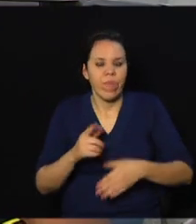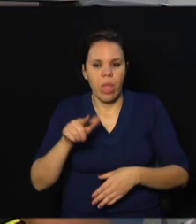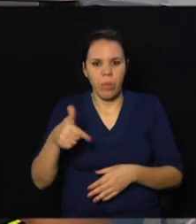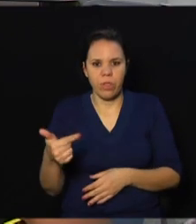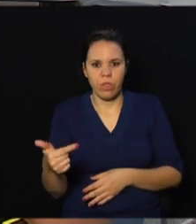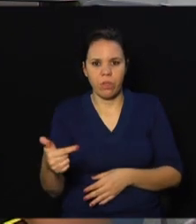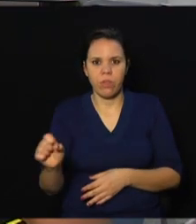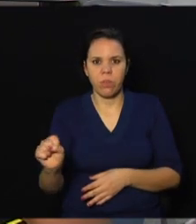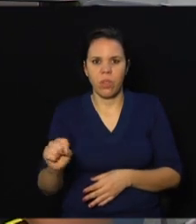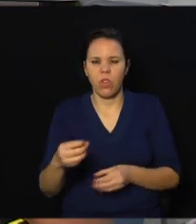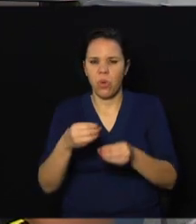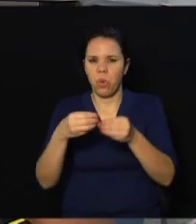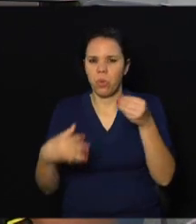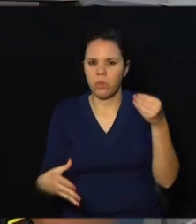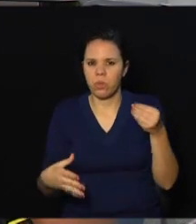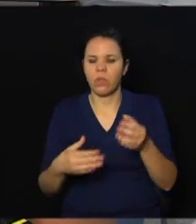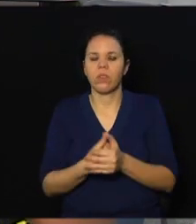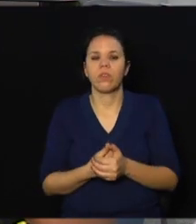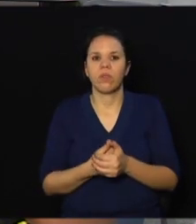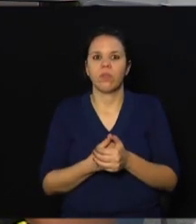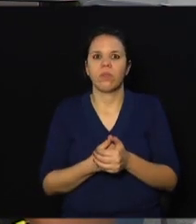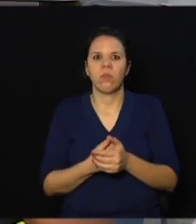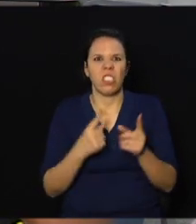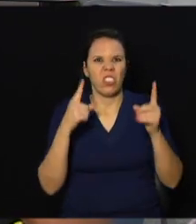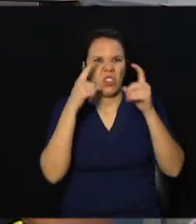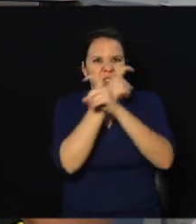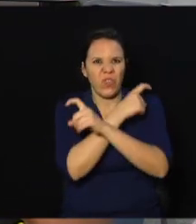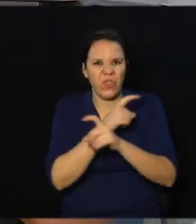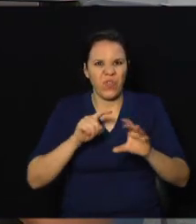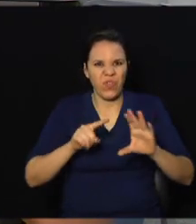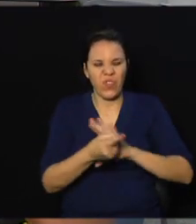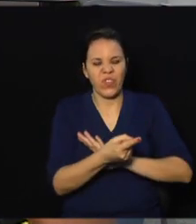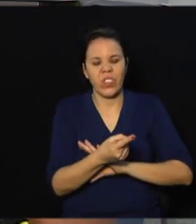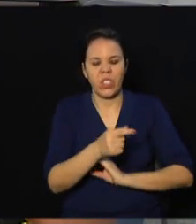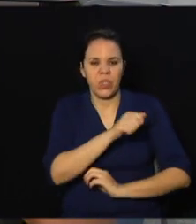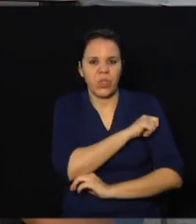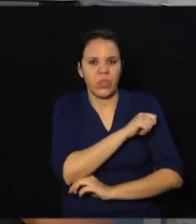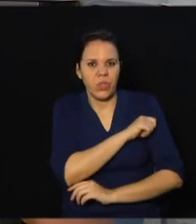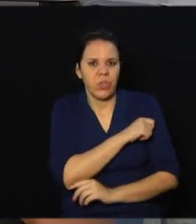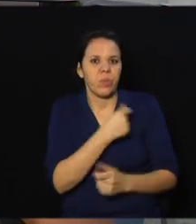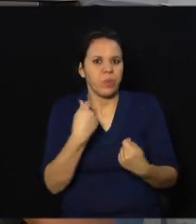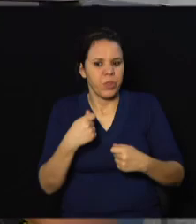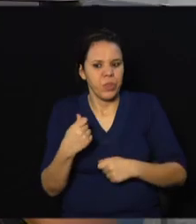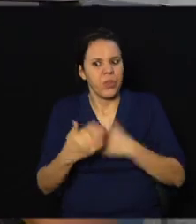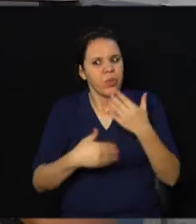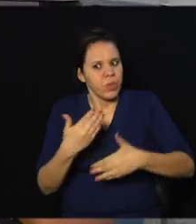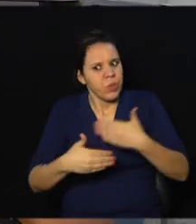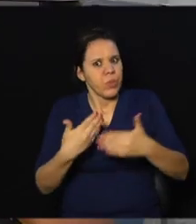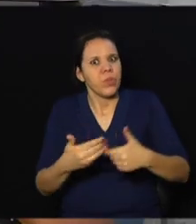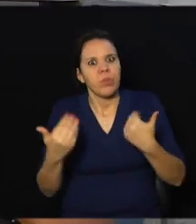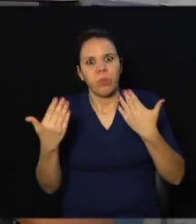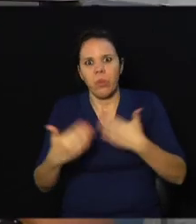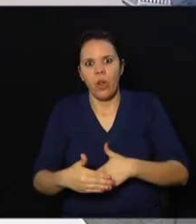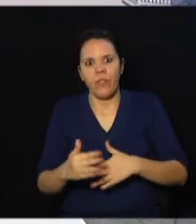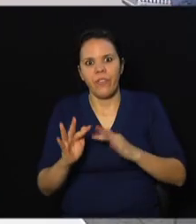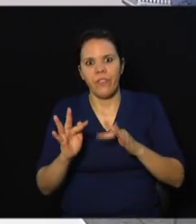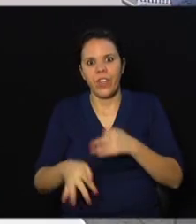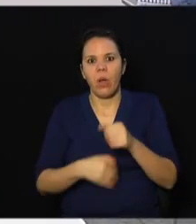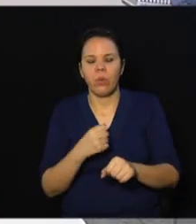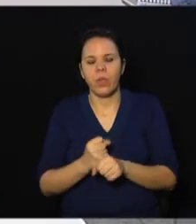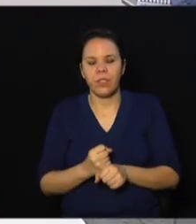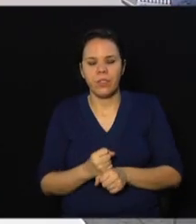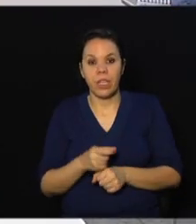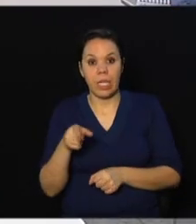semestre a gente tem conteúdos normalmente mais elaborados, mais puxados e o aluno tem que aos pouquinhos caminhando para a maratona de provas no final do ano.